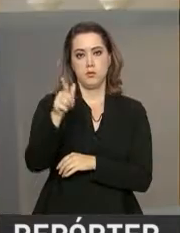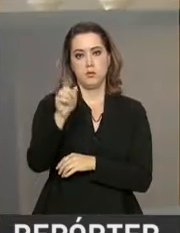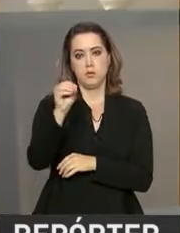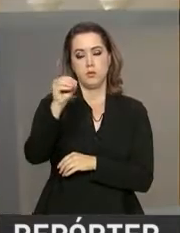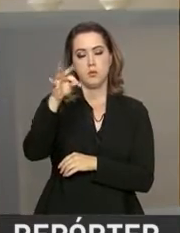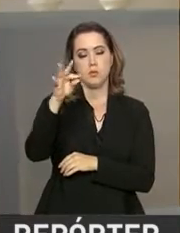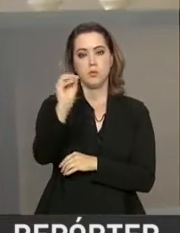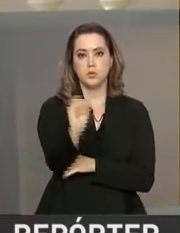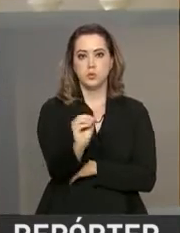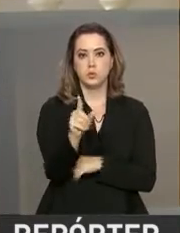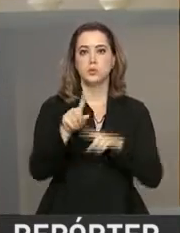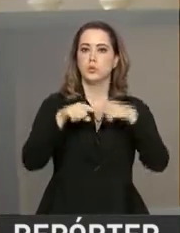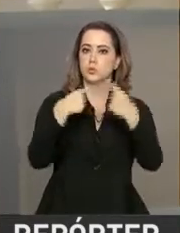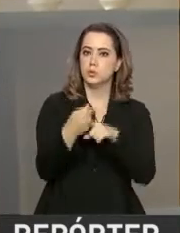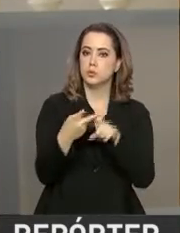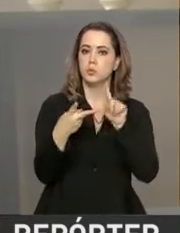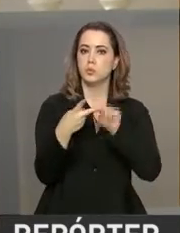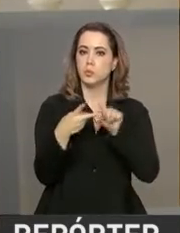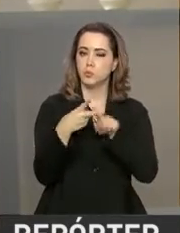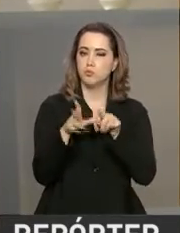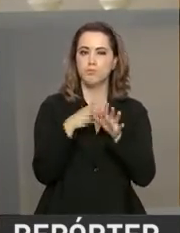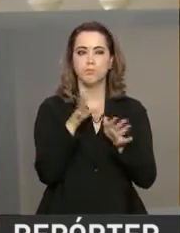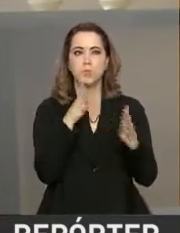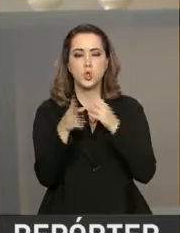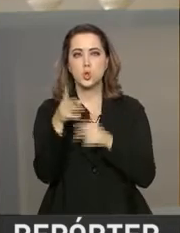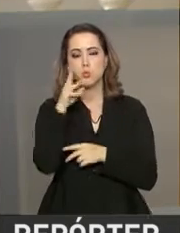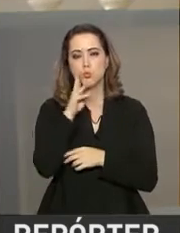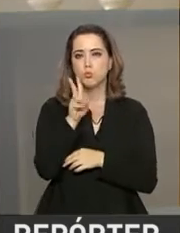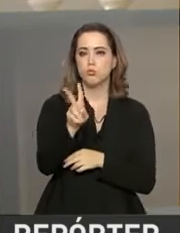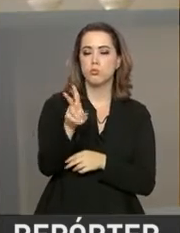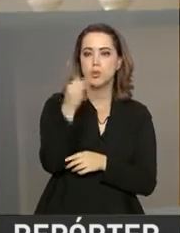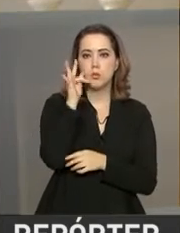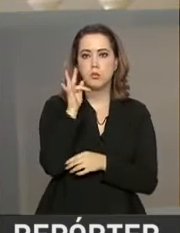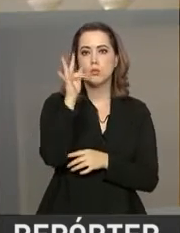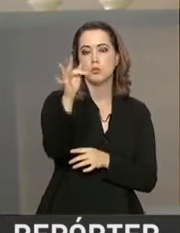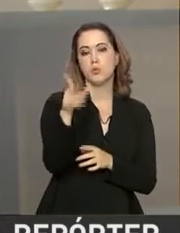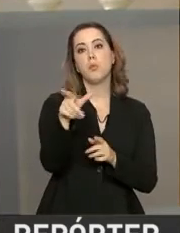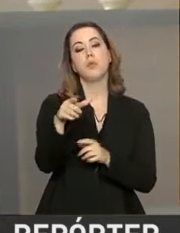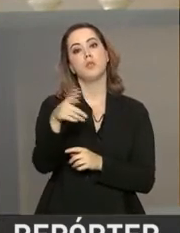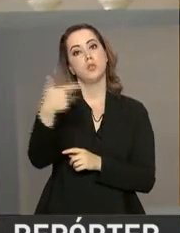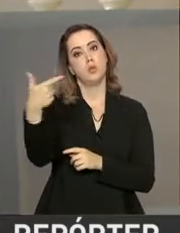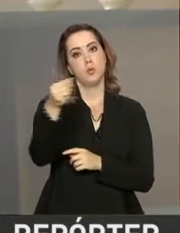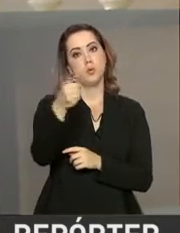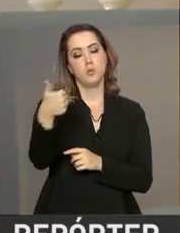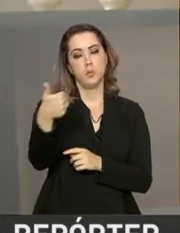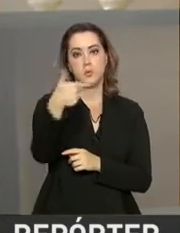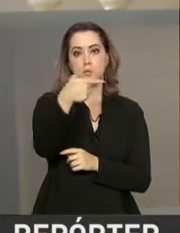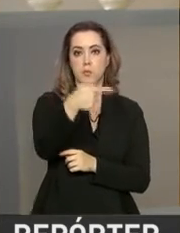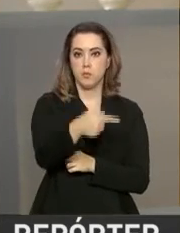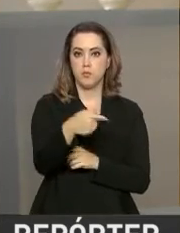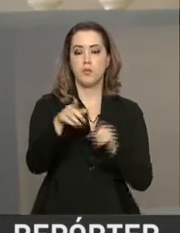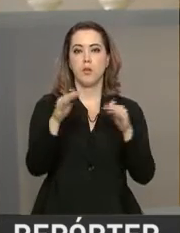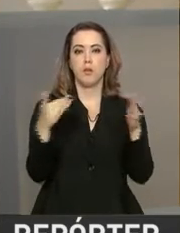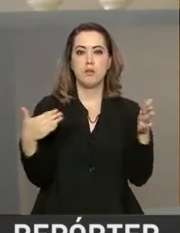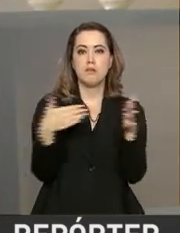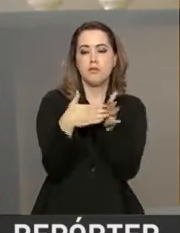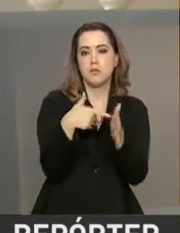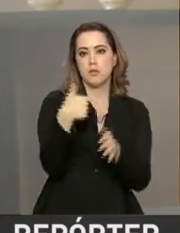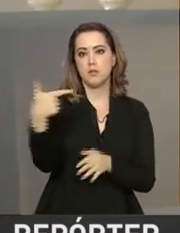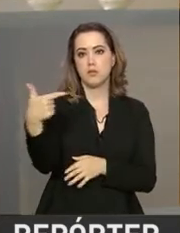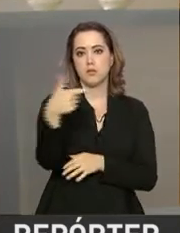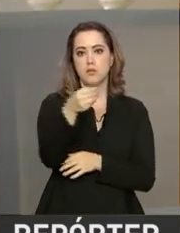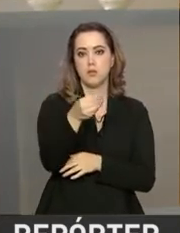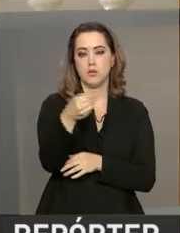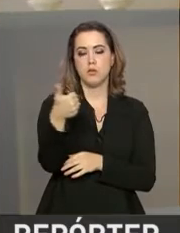cidades a médio prazo dentro de um horizonte de 2017 até a 2026